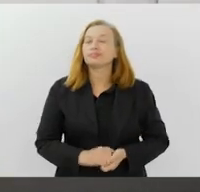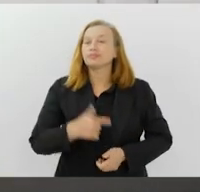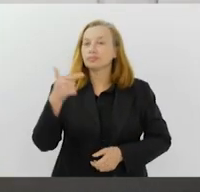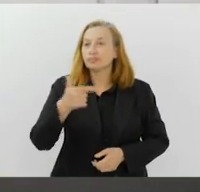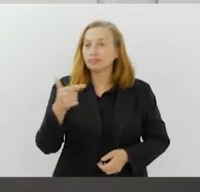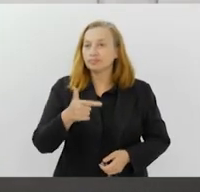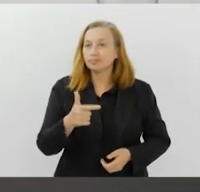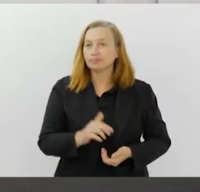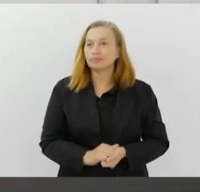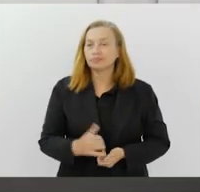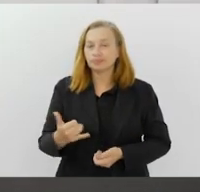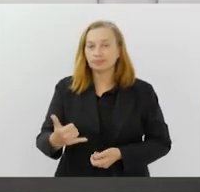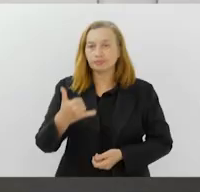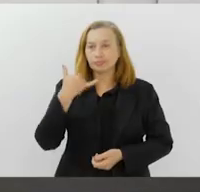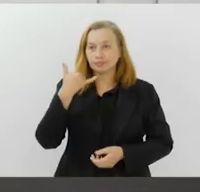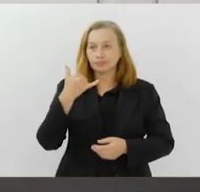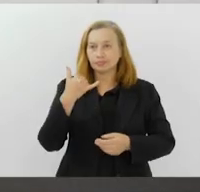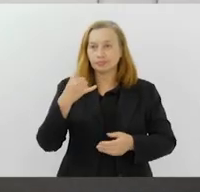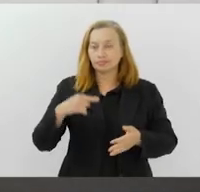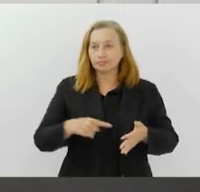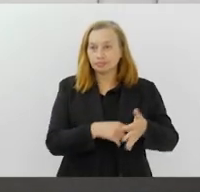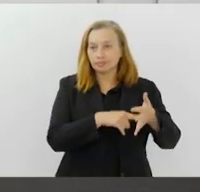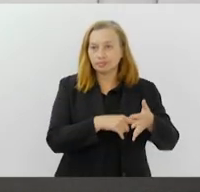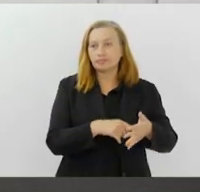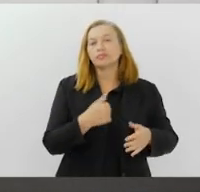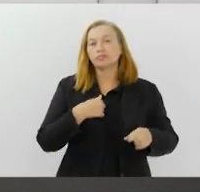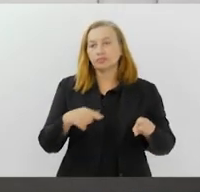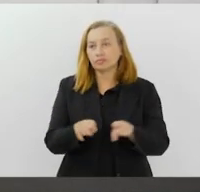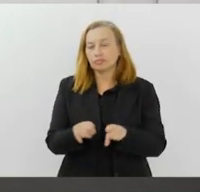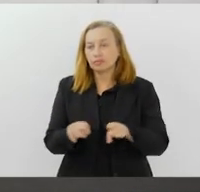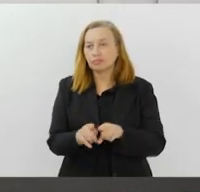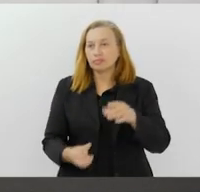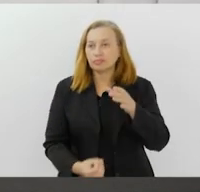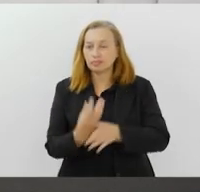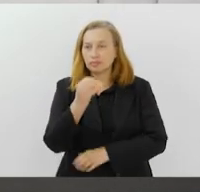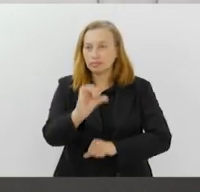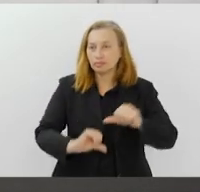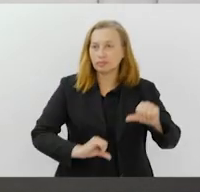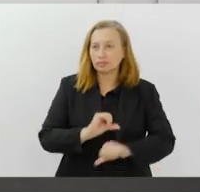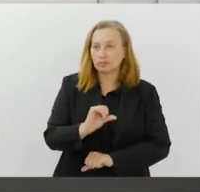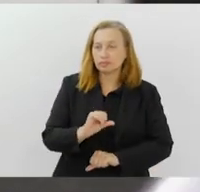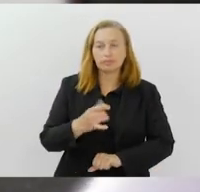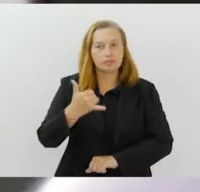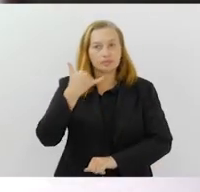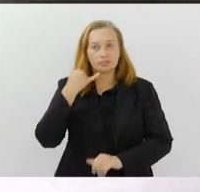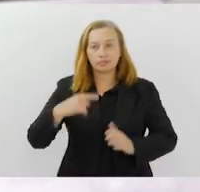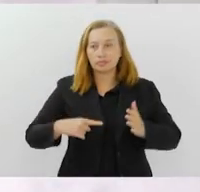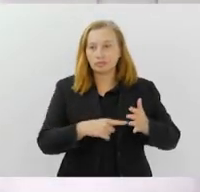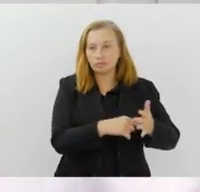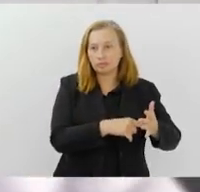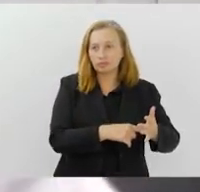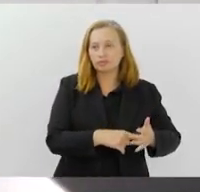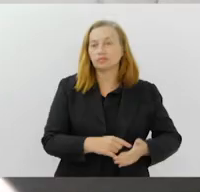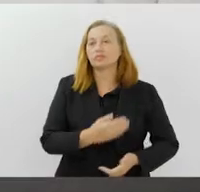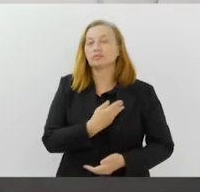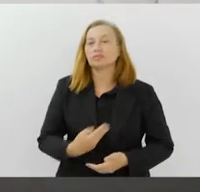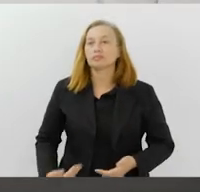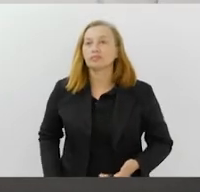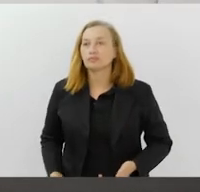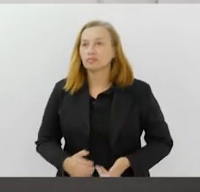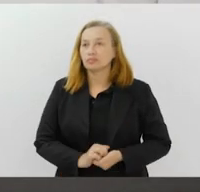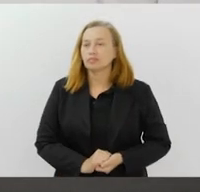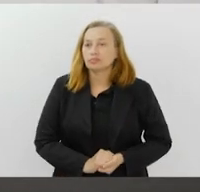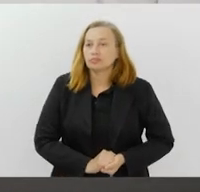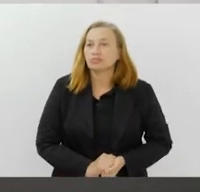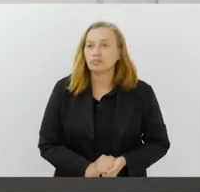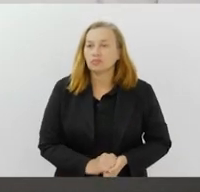foi do Disc Denúncia Eu também fiz a lei transformando o Disc Denúncia em entidade pública o governo não dá um